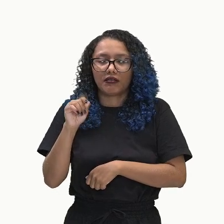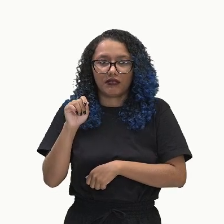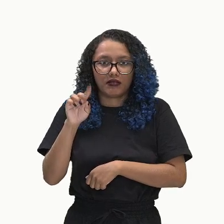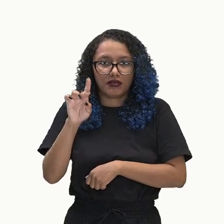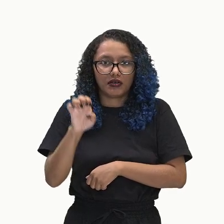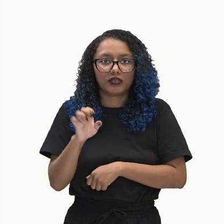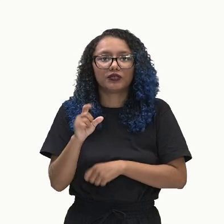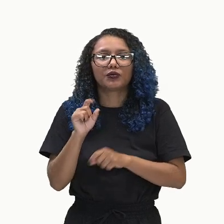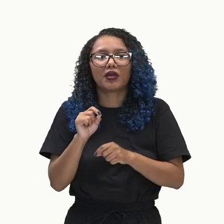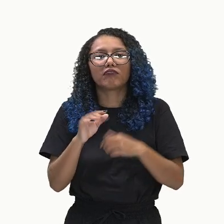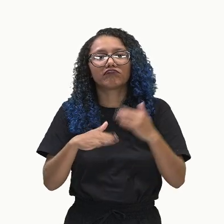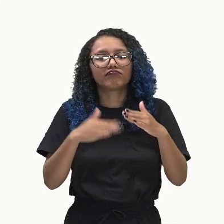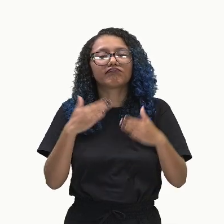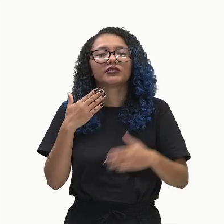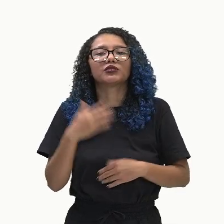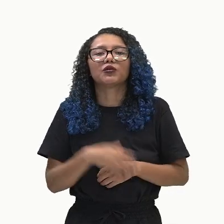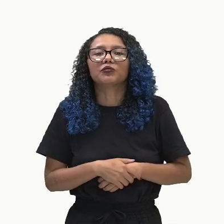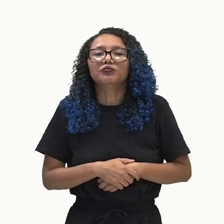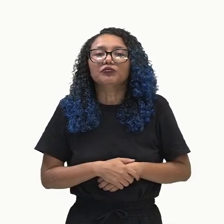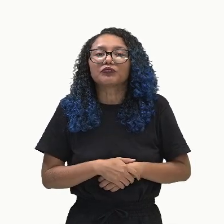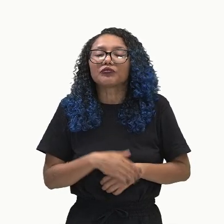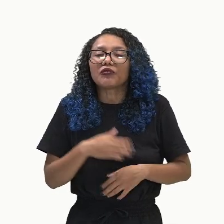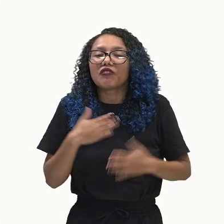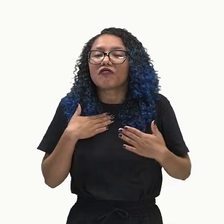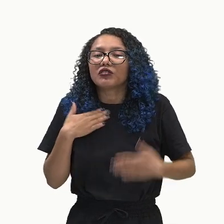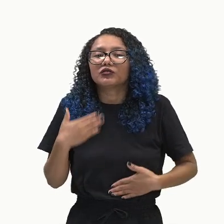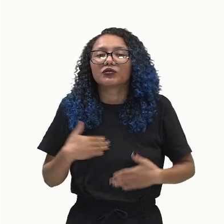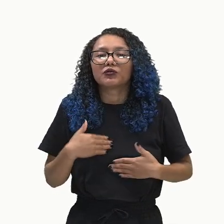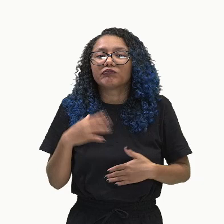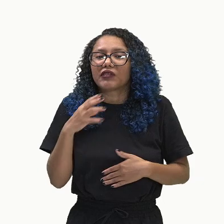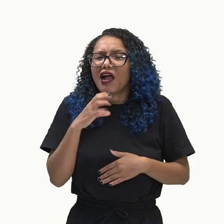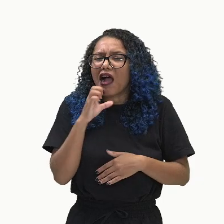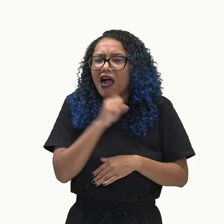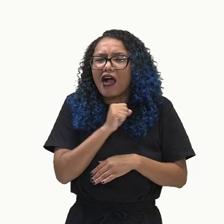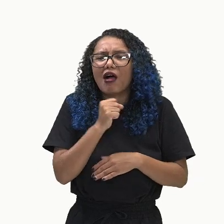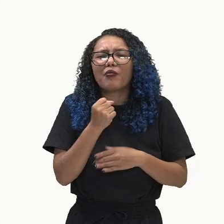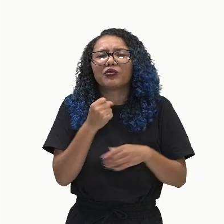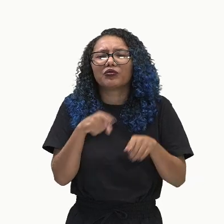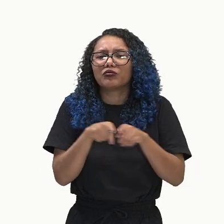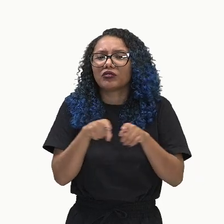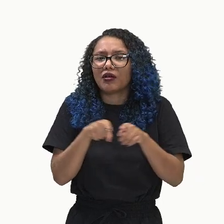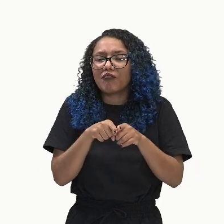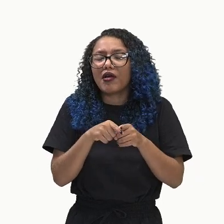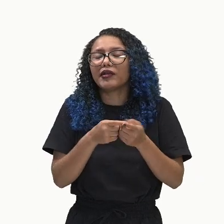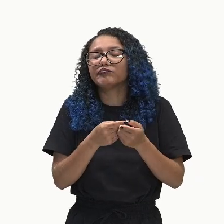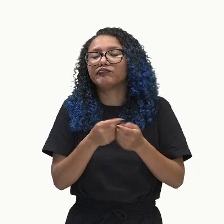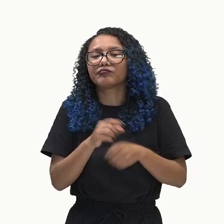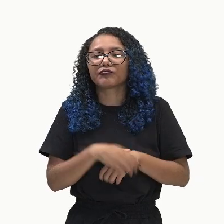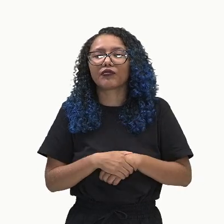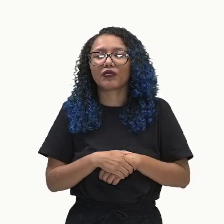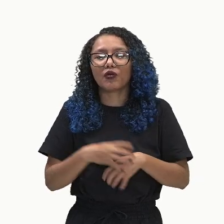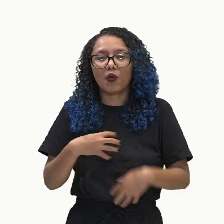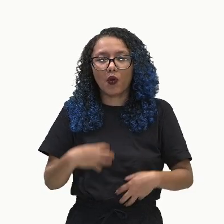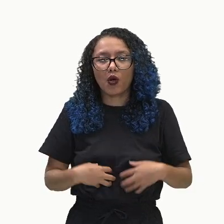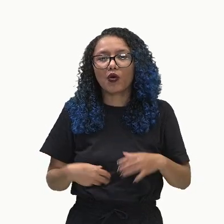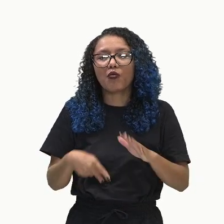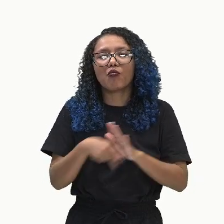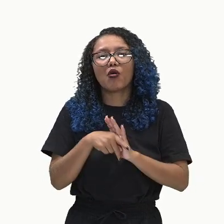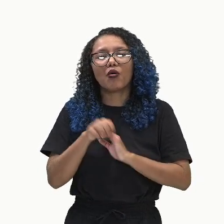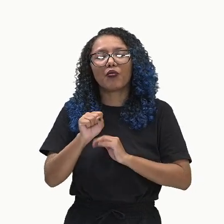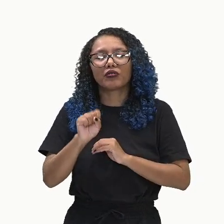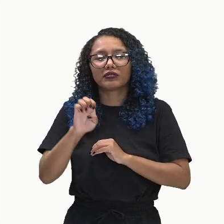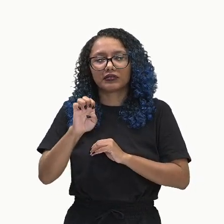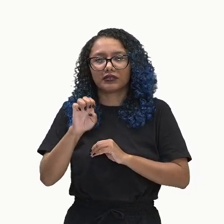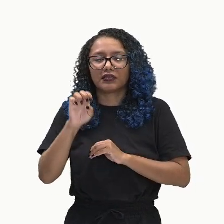o crescimento acelerado, desenvolvimento dos órgãos sexuais, aparecimento de pelos, mudança na